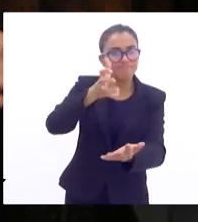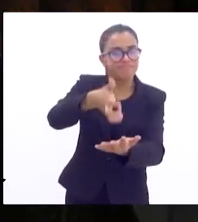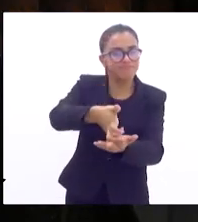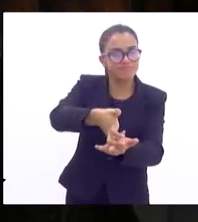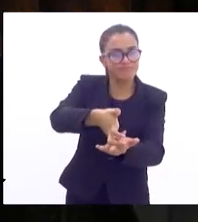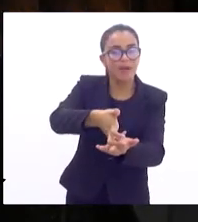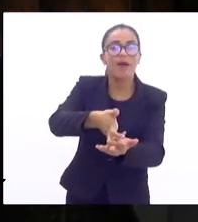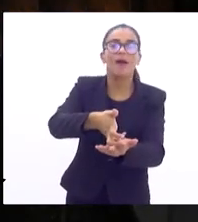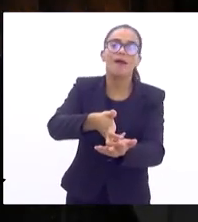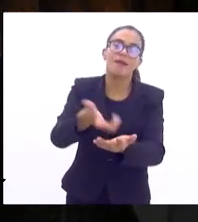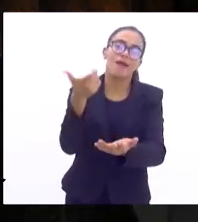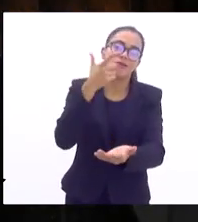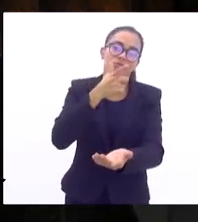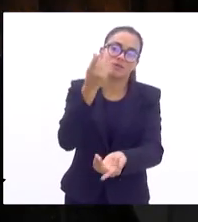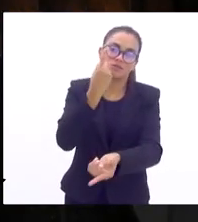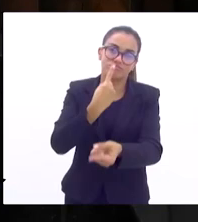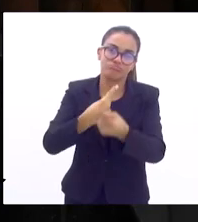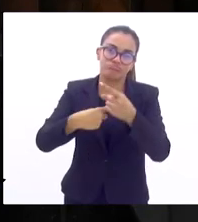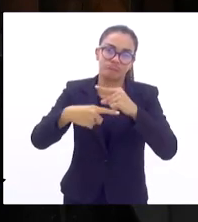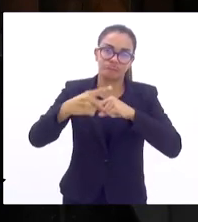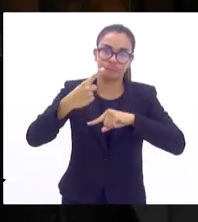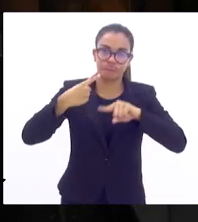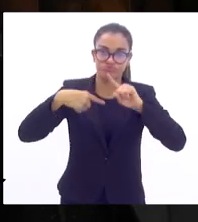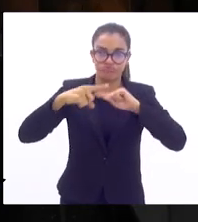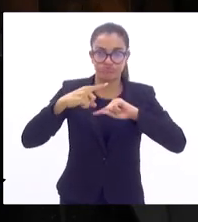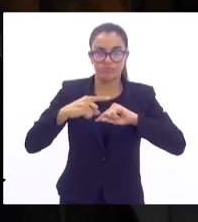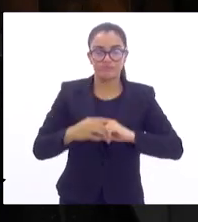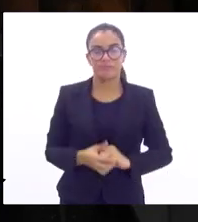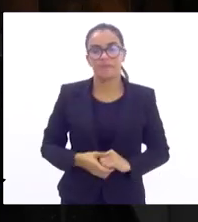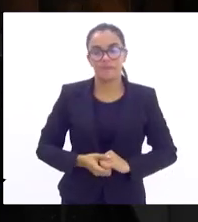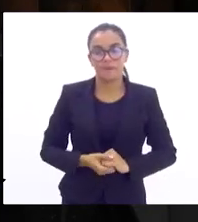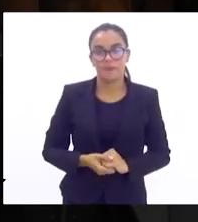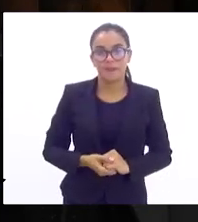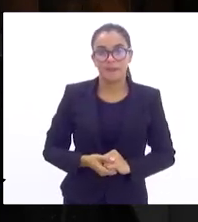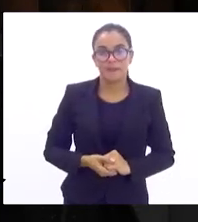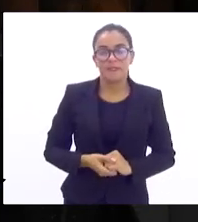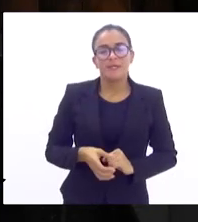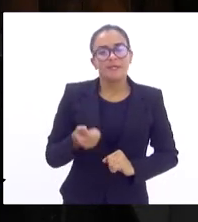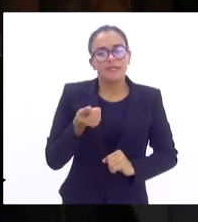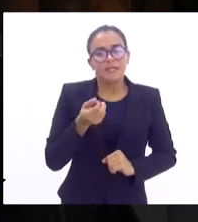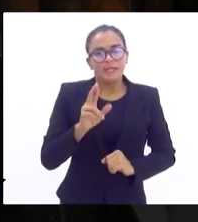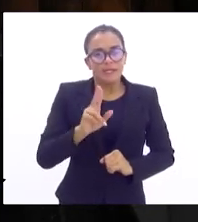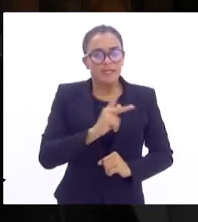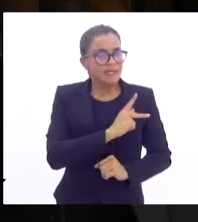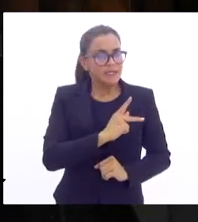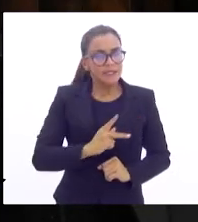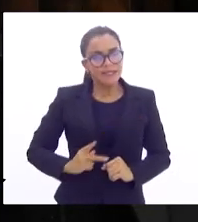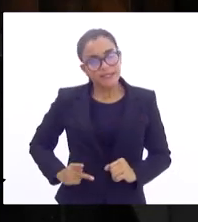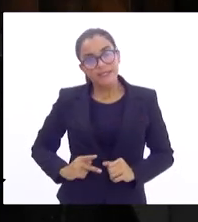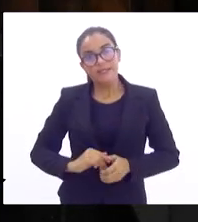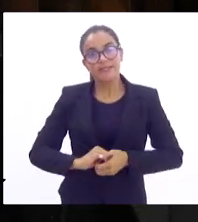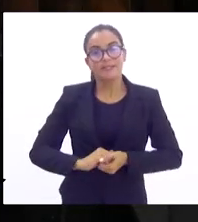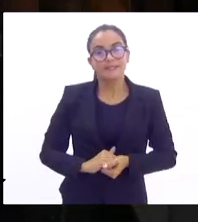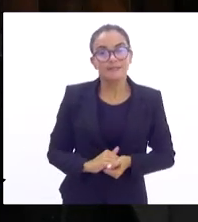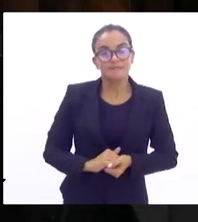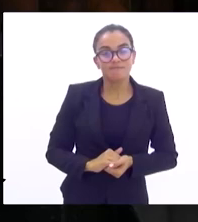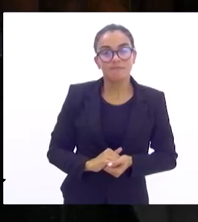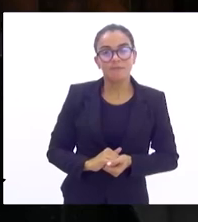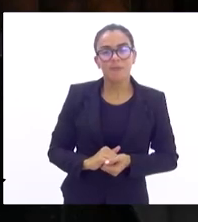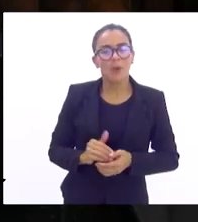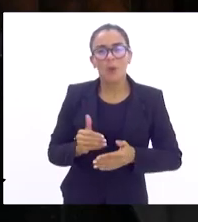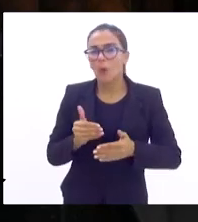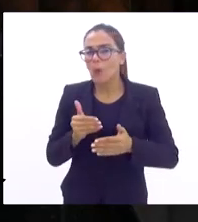recuperando esses prazos do regime seu presidente qualquer